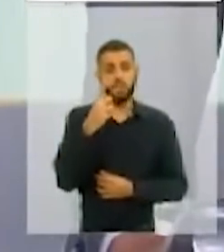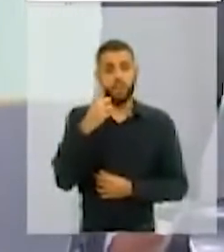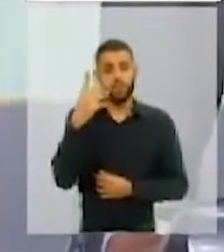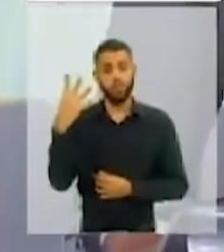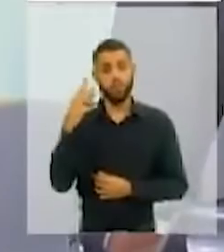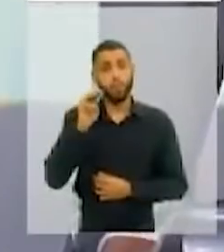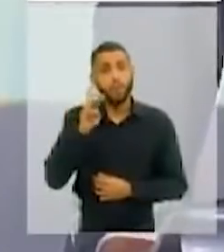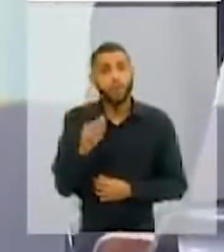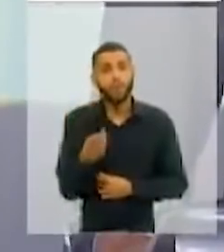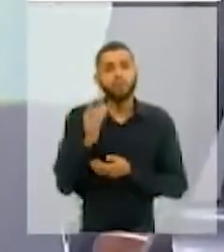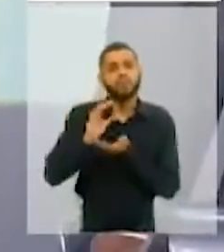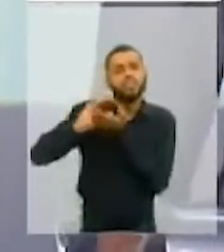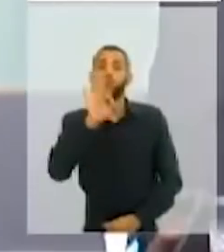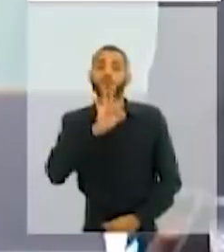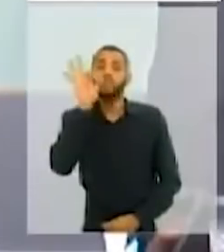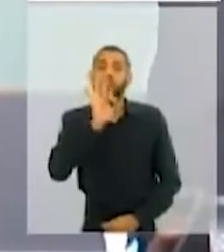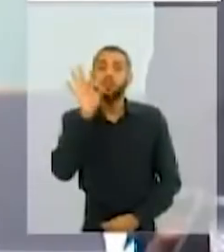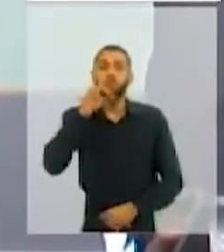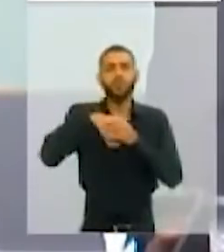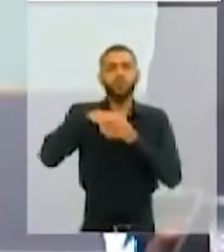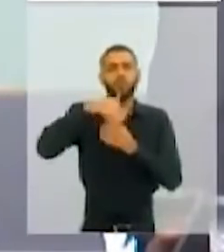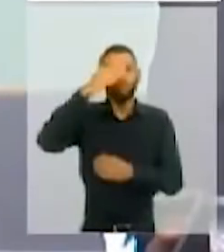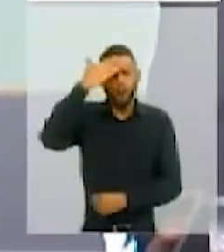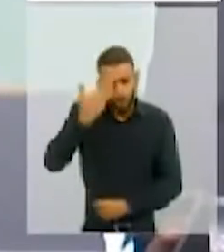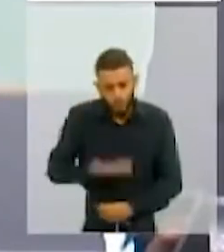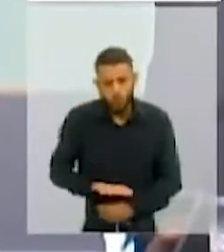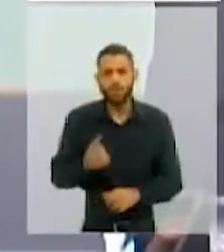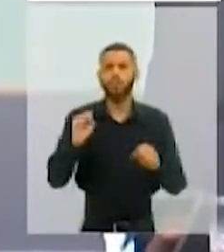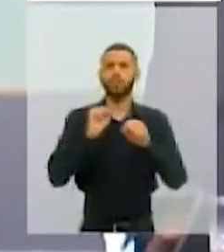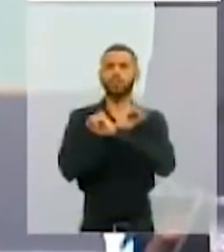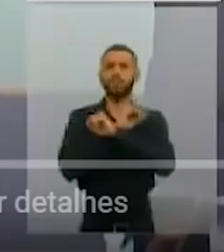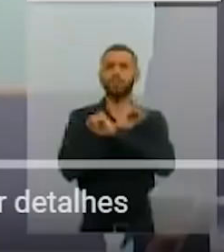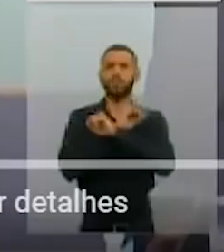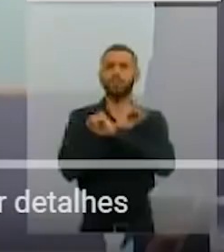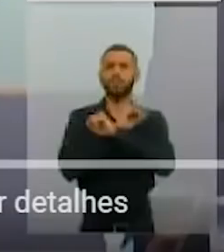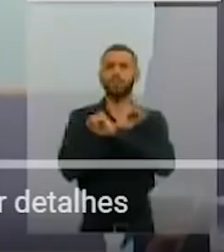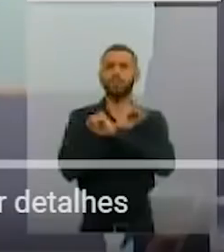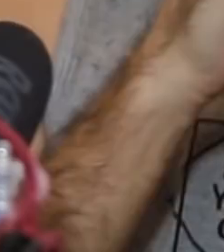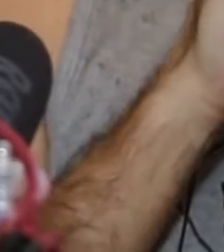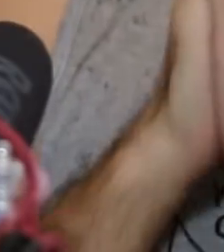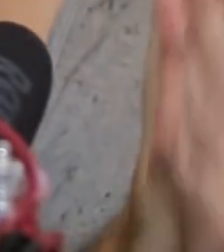na Venezuela, na Argentina, no Peru, para a honra e glória do Senhor Jesus Cristo. Eu